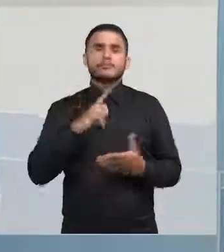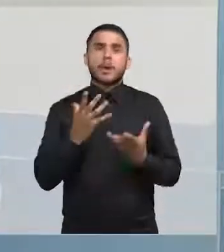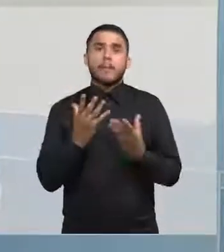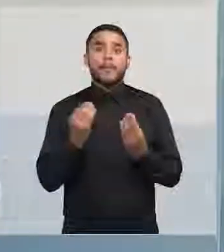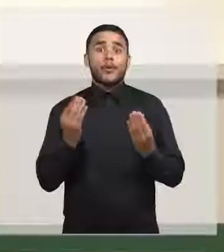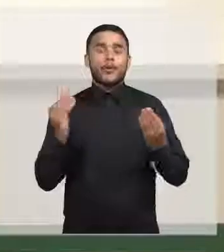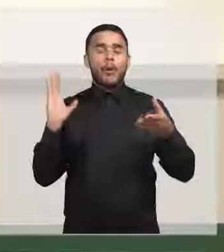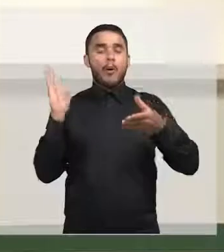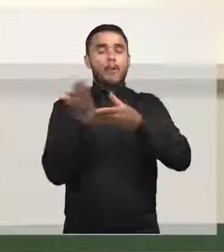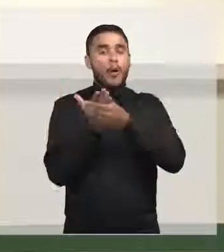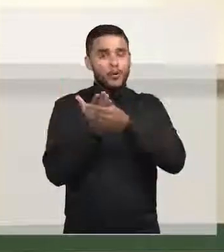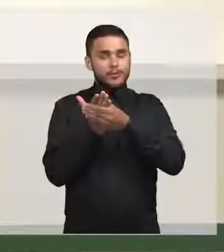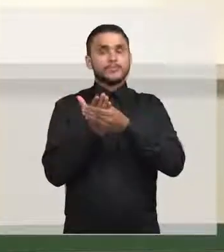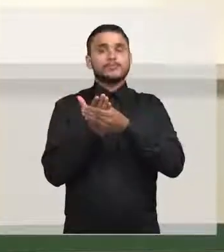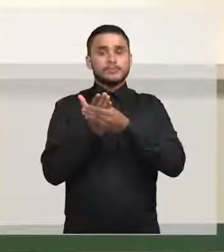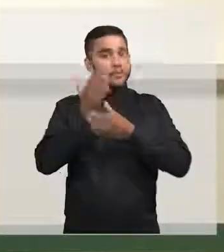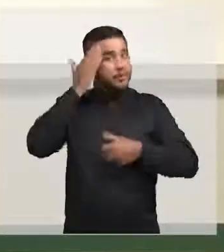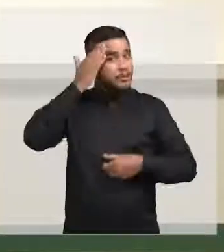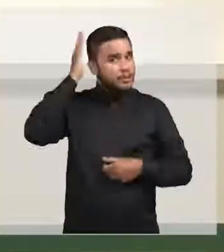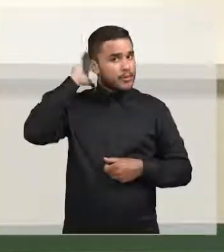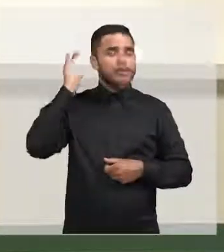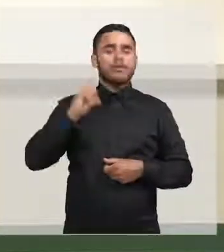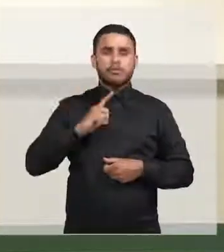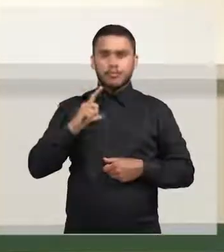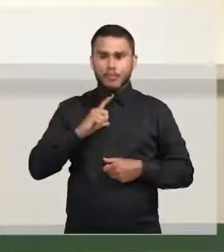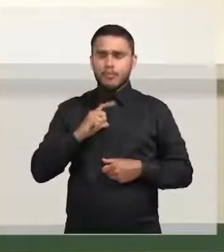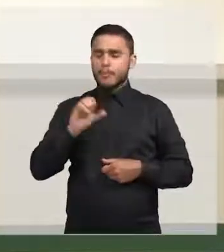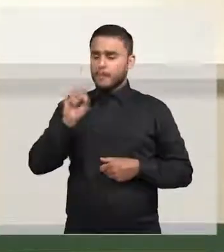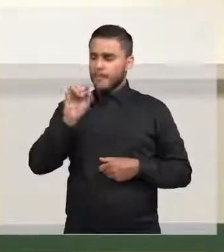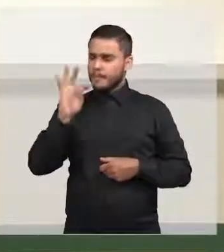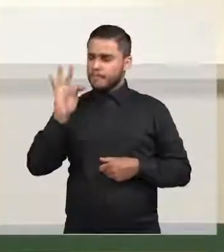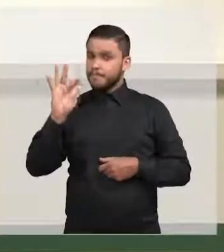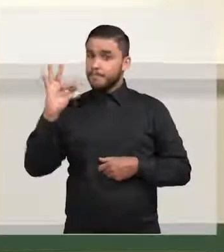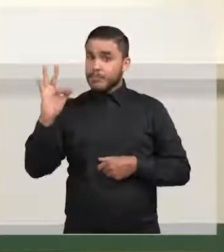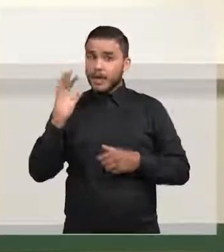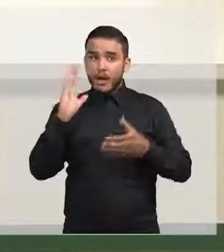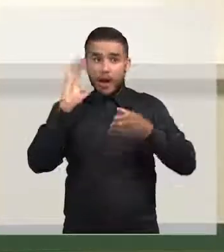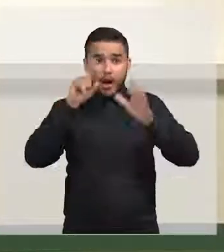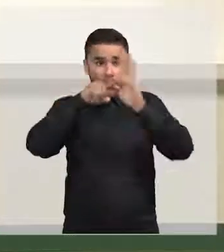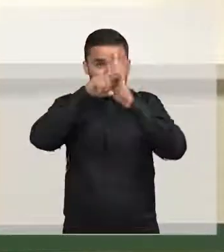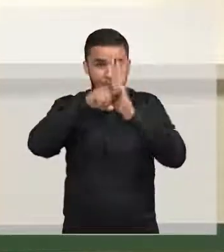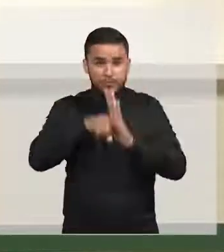mostra isso não, né, Luiz? Parece que o governo do Jair Messias Bolsonaro veio para